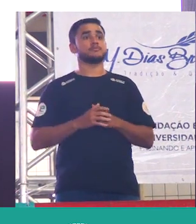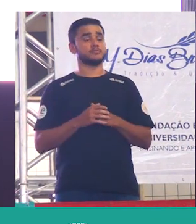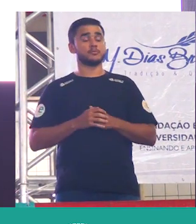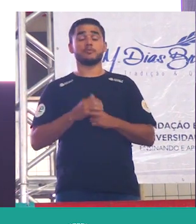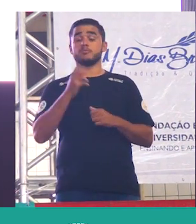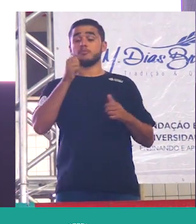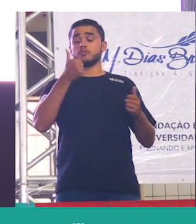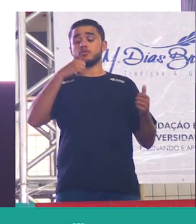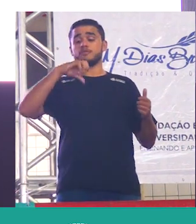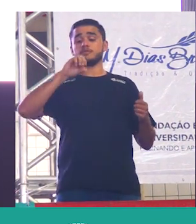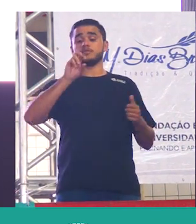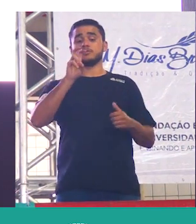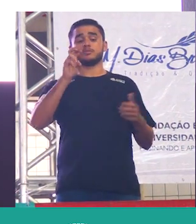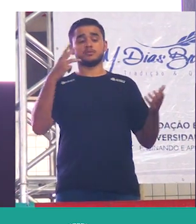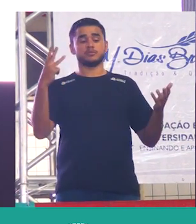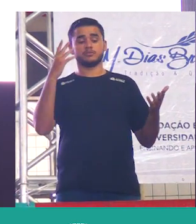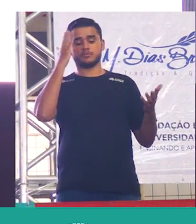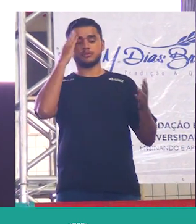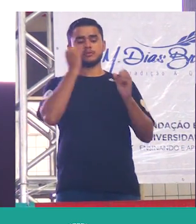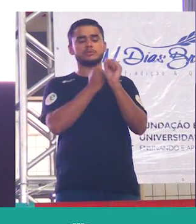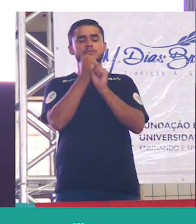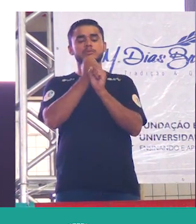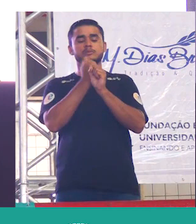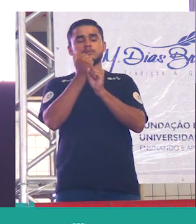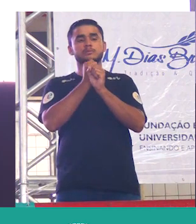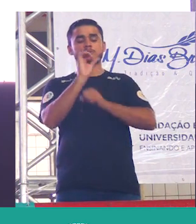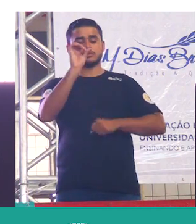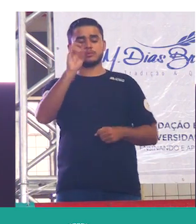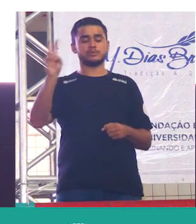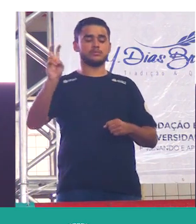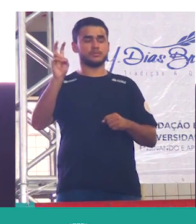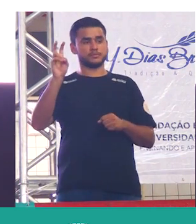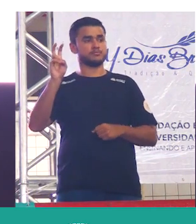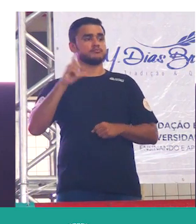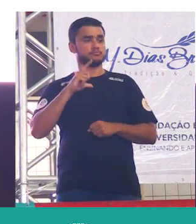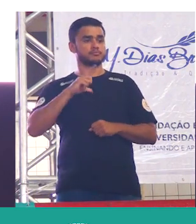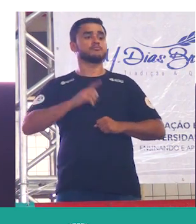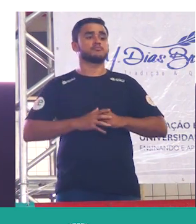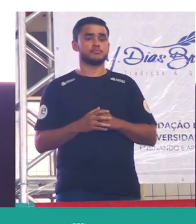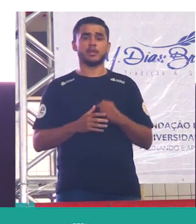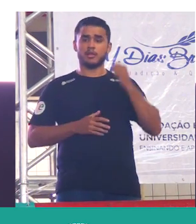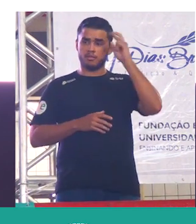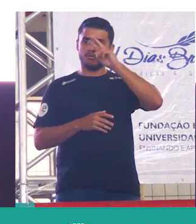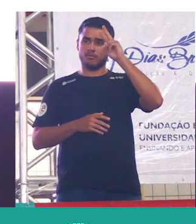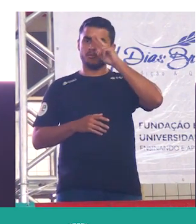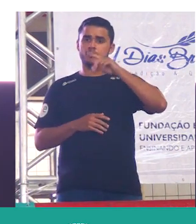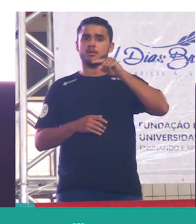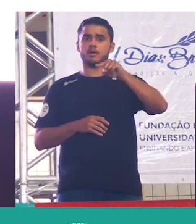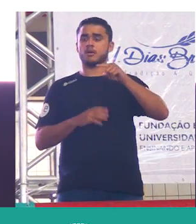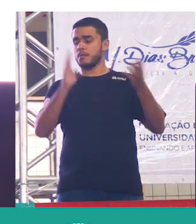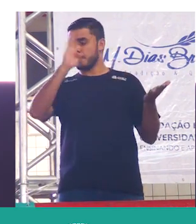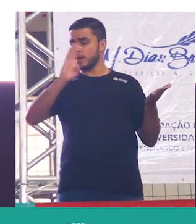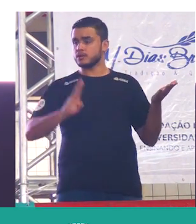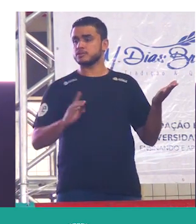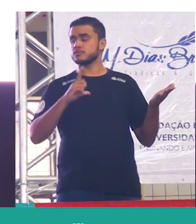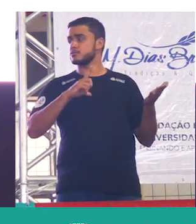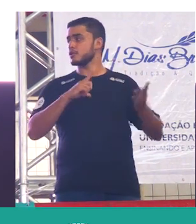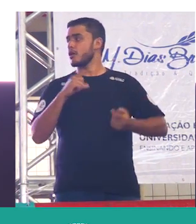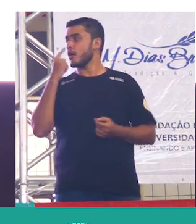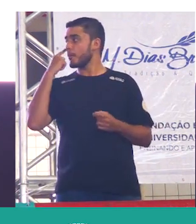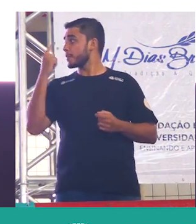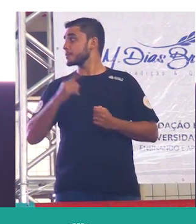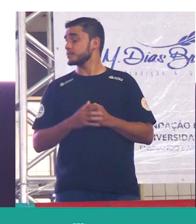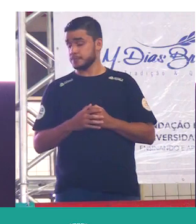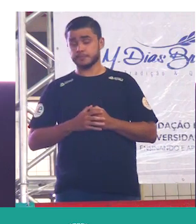1953. Uma polêmica muito grande naquela época. Se vocês acham que hoje no Brasil, nós que